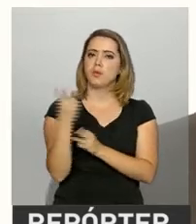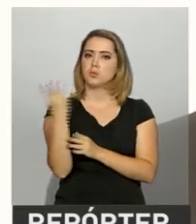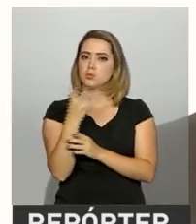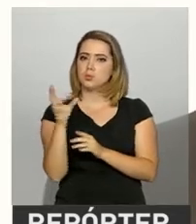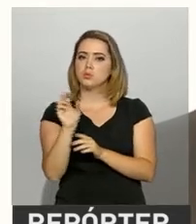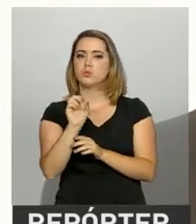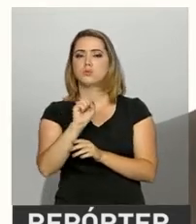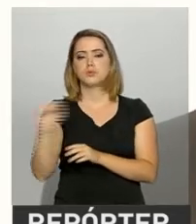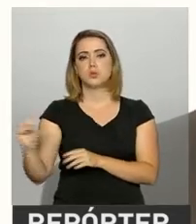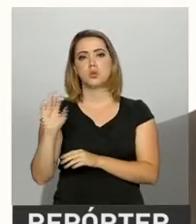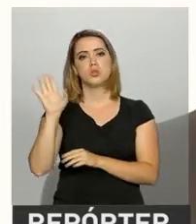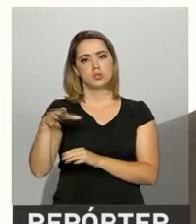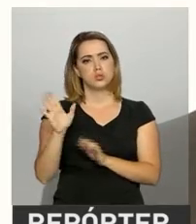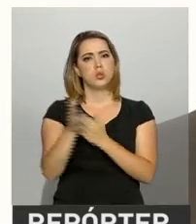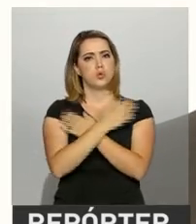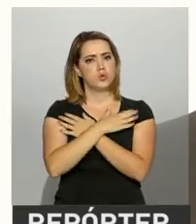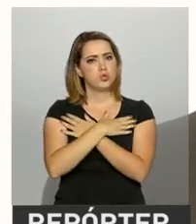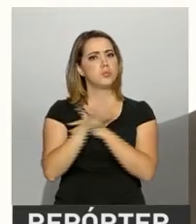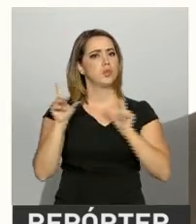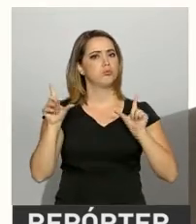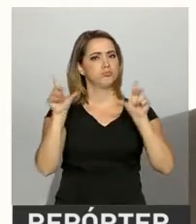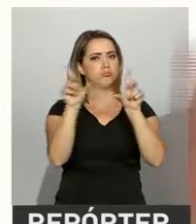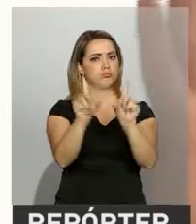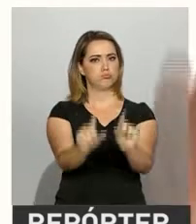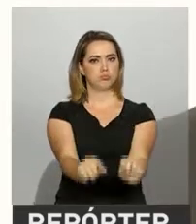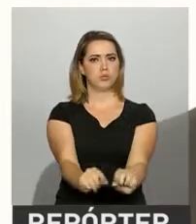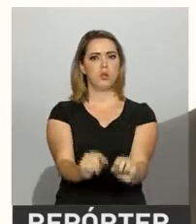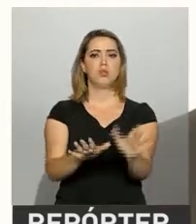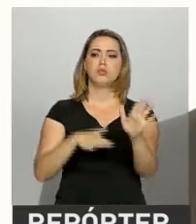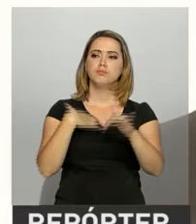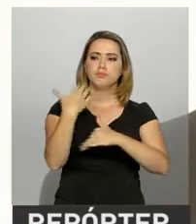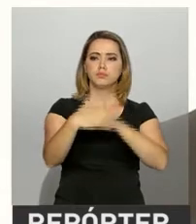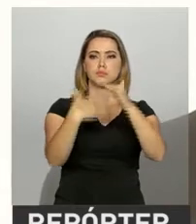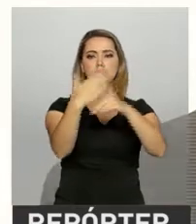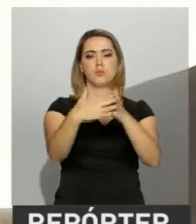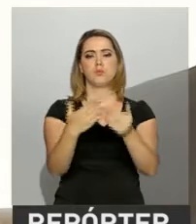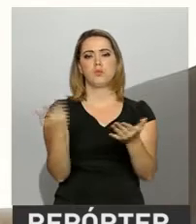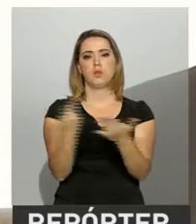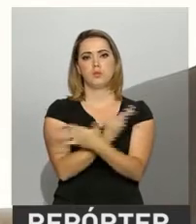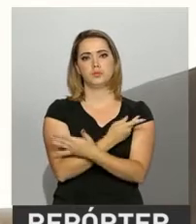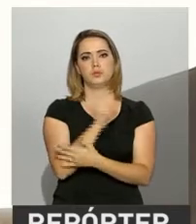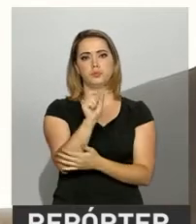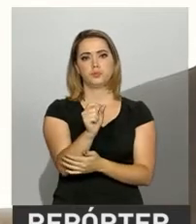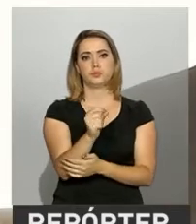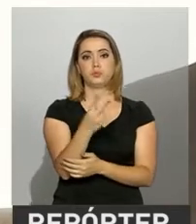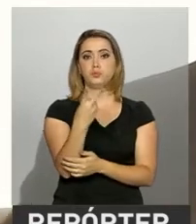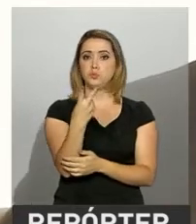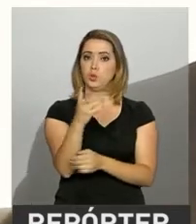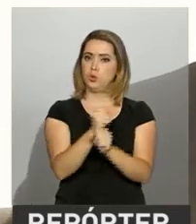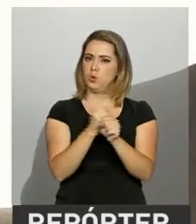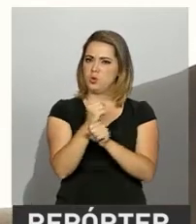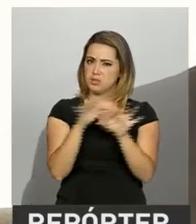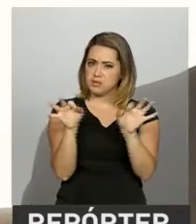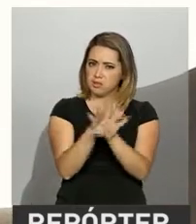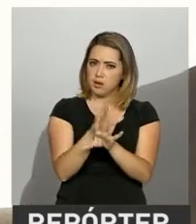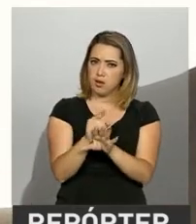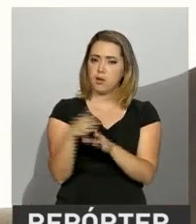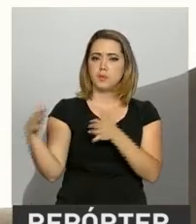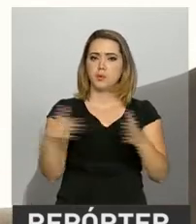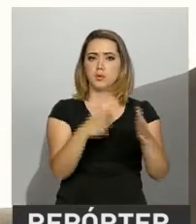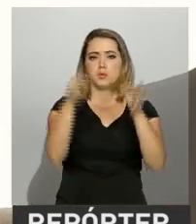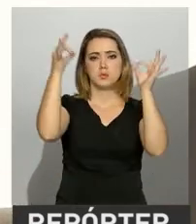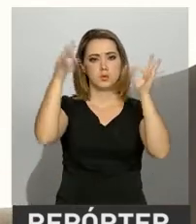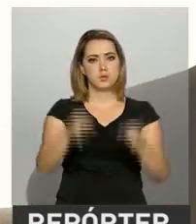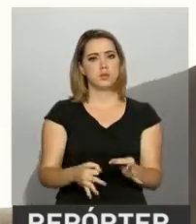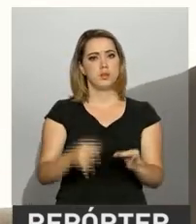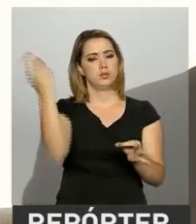desemprego já comece a diminuir e o crescimento vem de uma vez esse é o caso de dois anos o brasil estiver dos feridos um sofrido